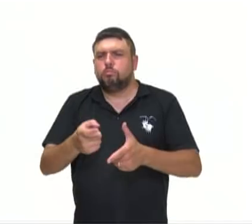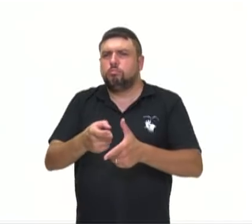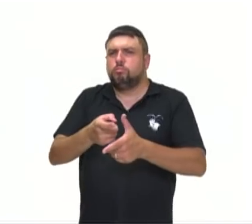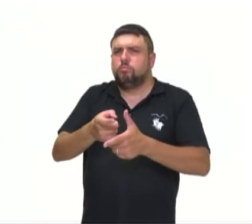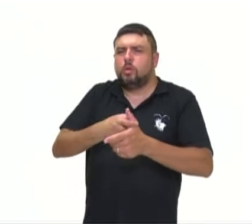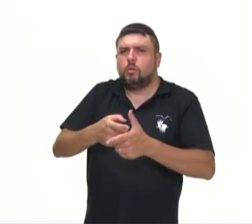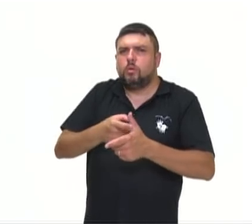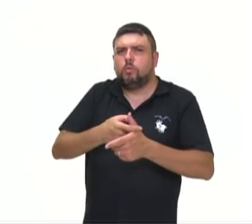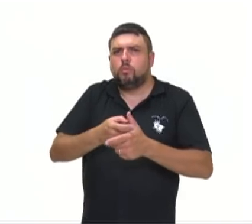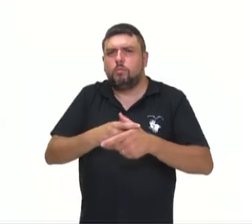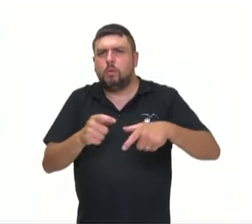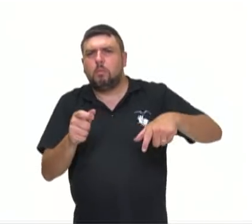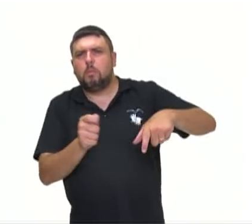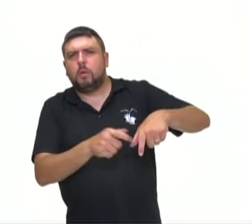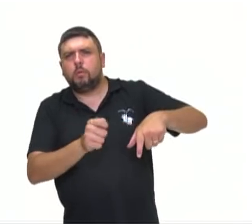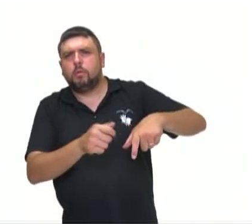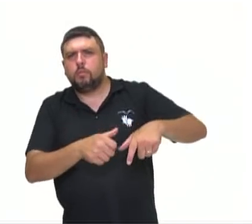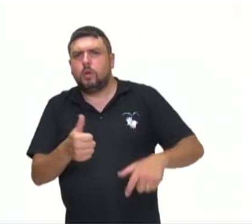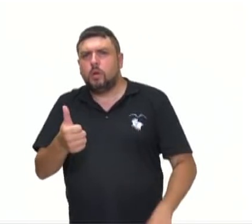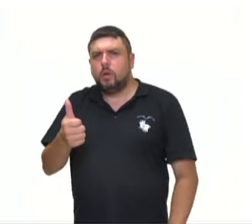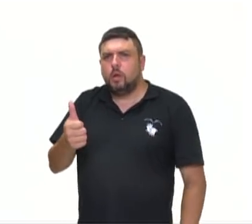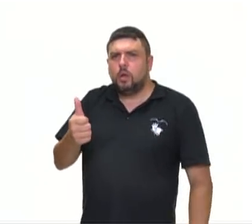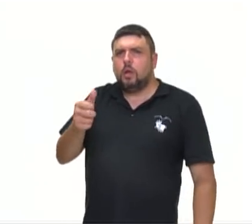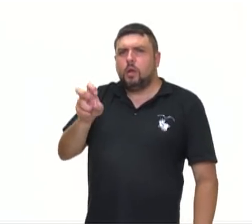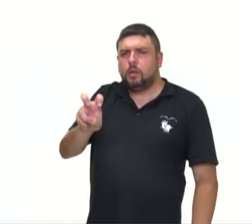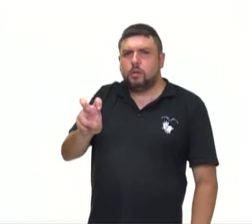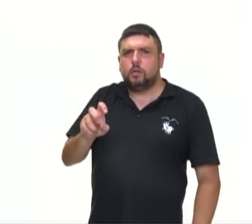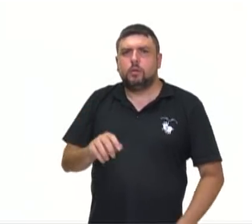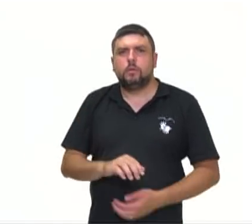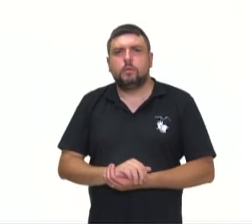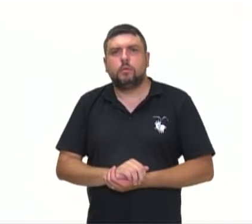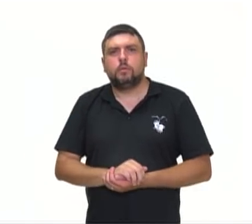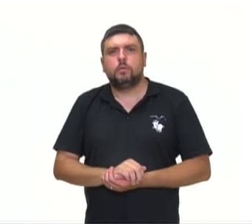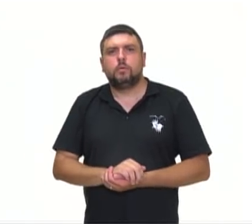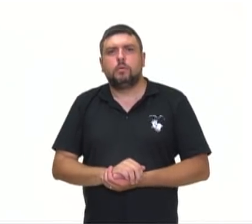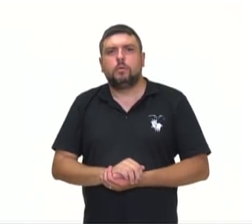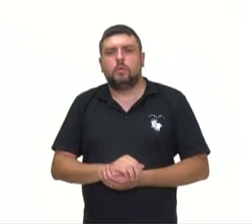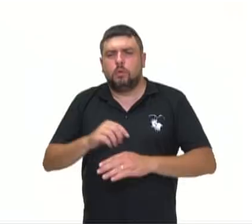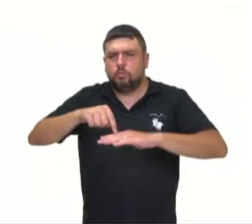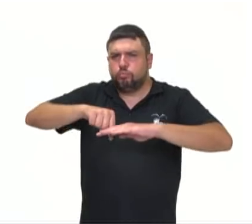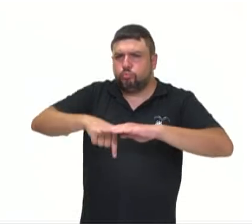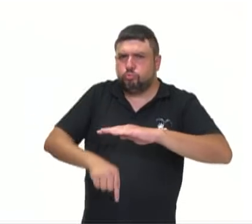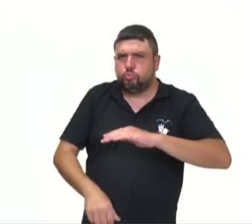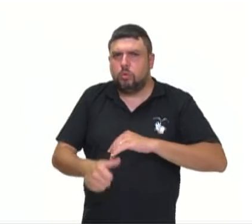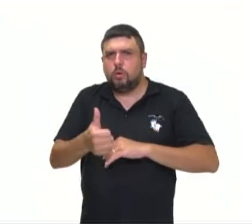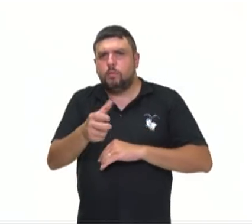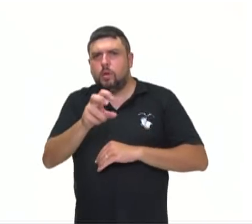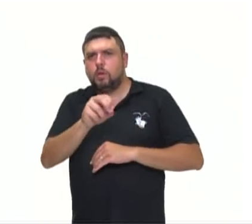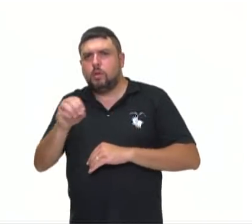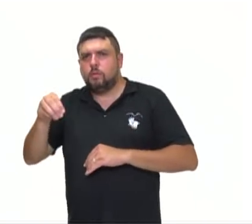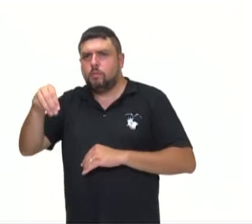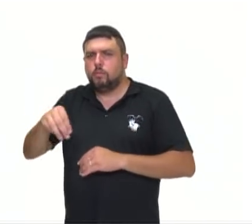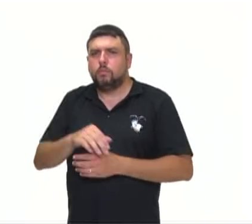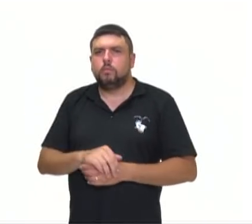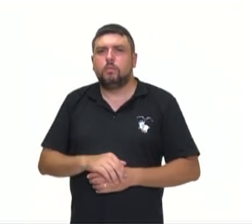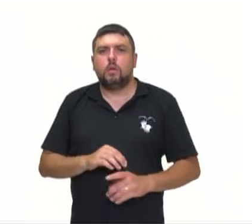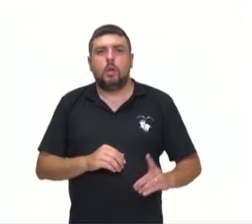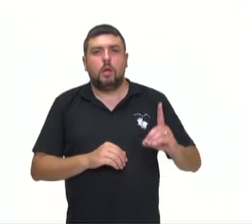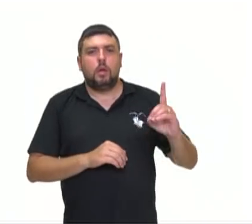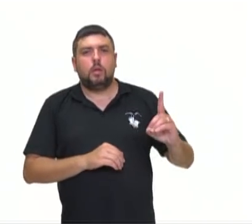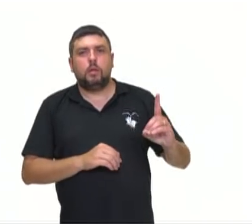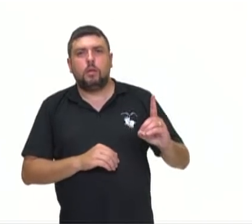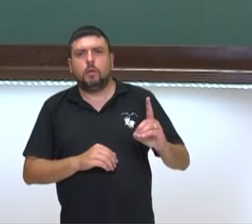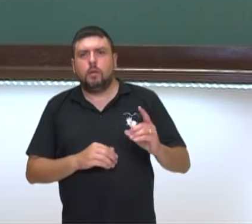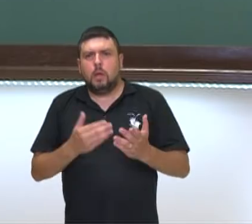gols. Na letra C, uma profundidade de 2.500 metros. E na letra D, 10 pontos perdidos por